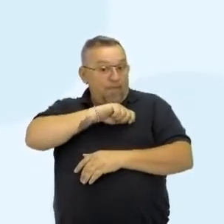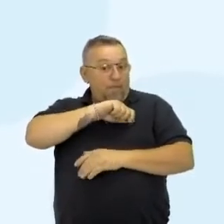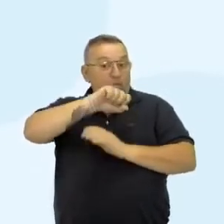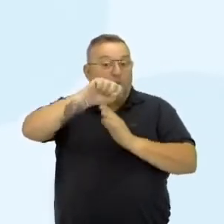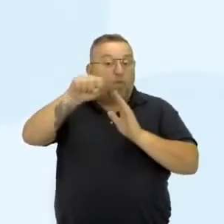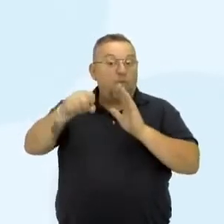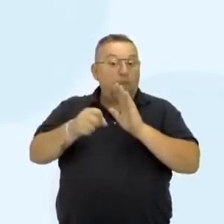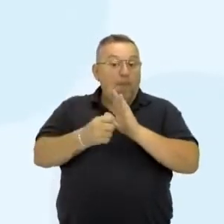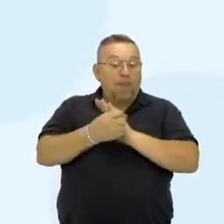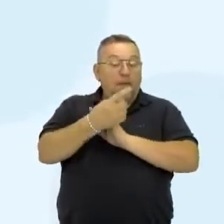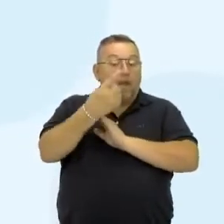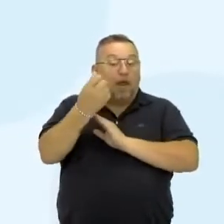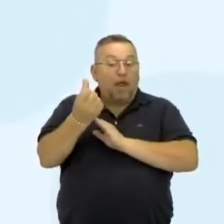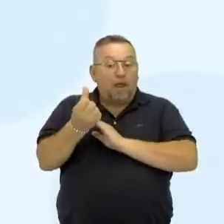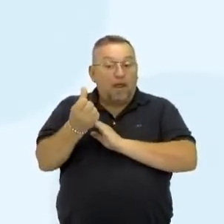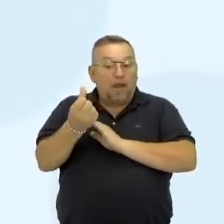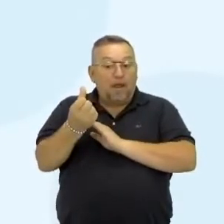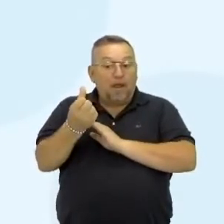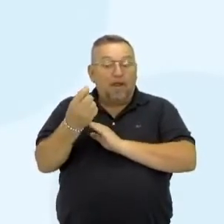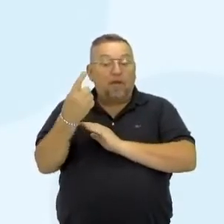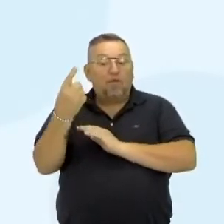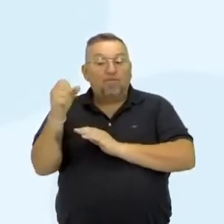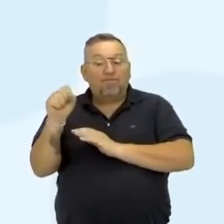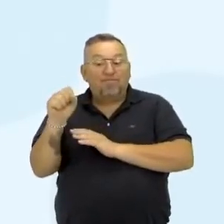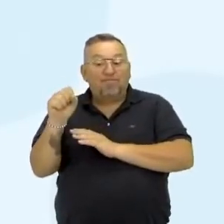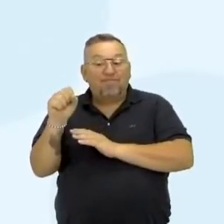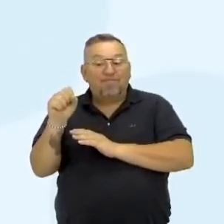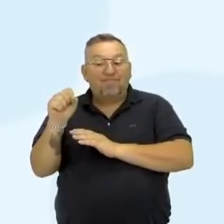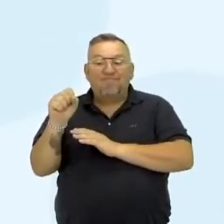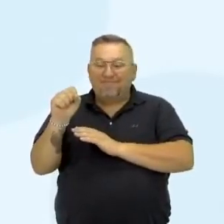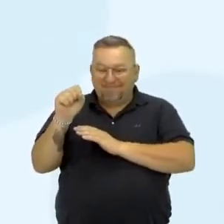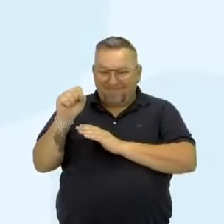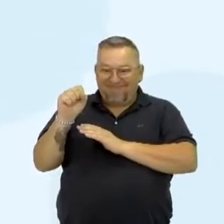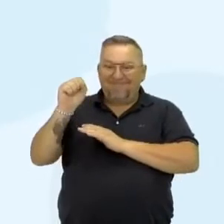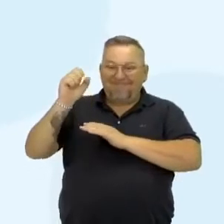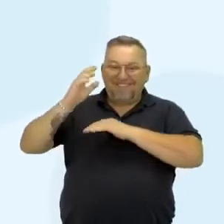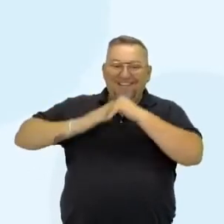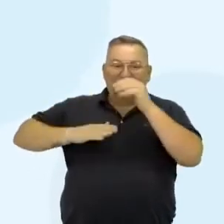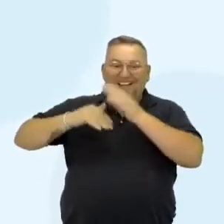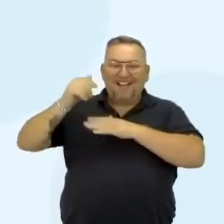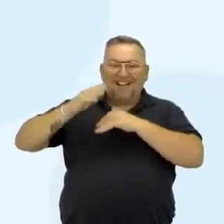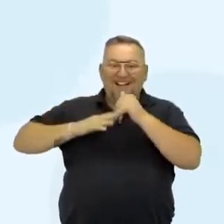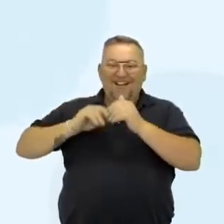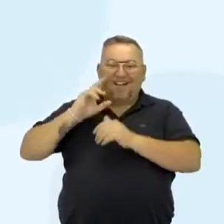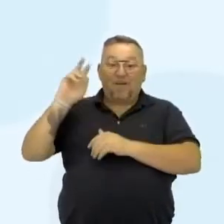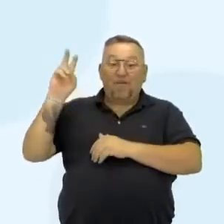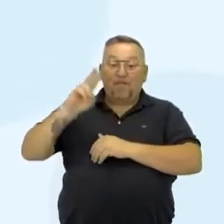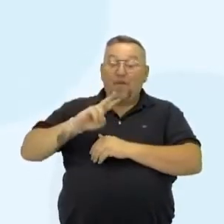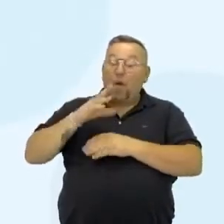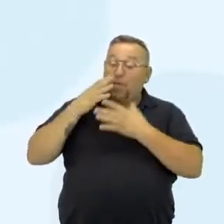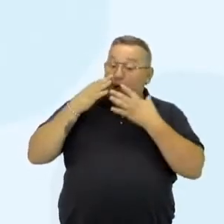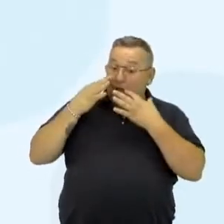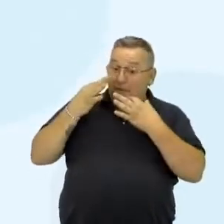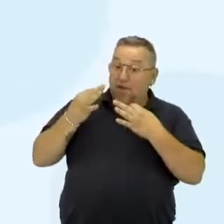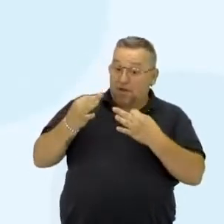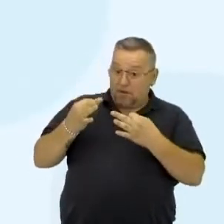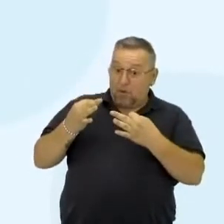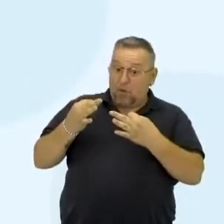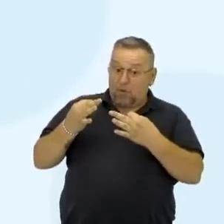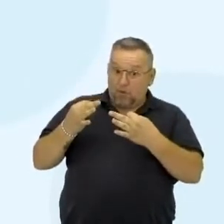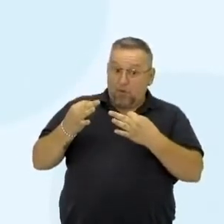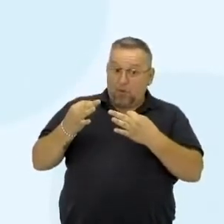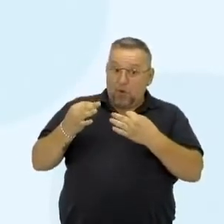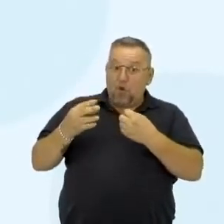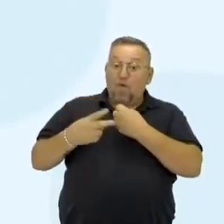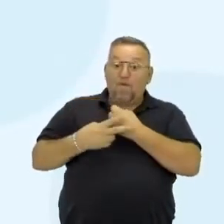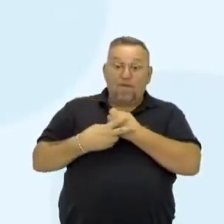América entre os séculos XVI e XVIII. Habilidade. Olha só, sétimo ano, presta atenção no verbo